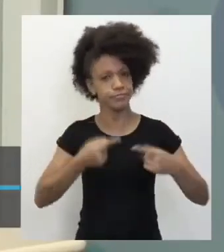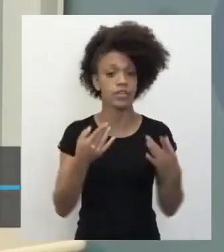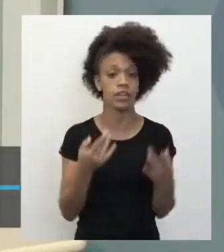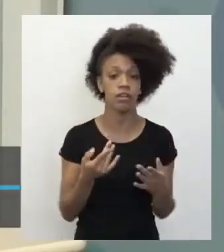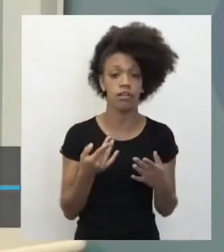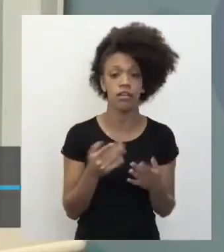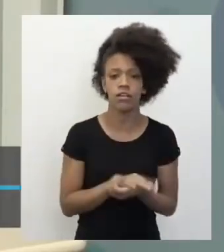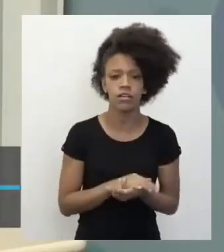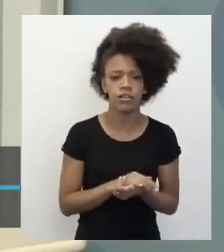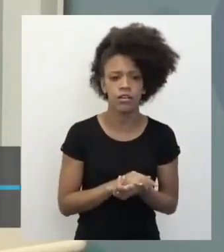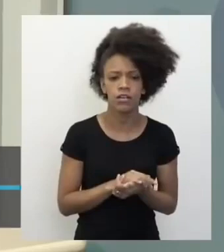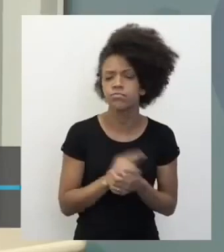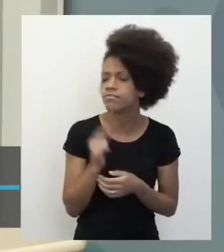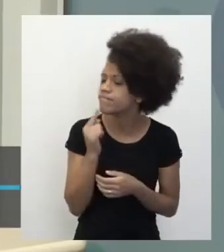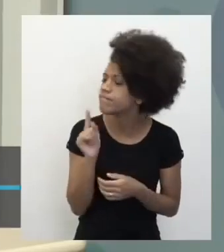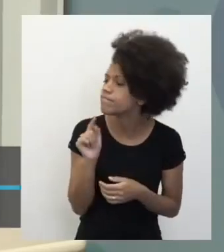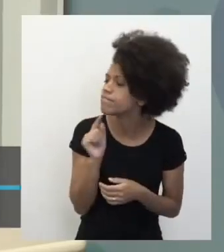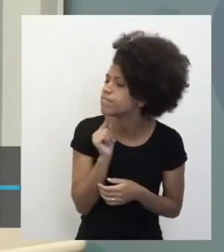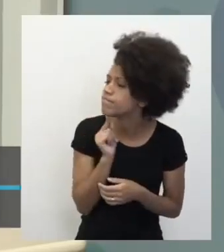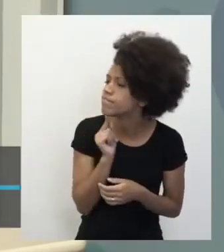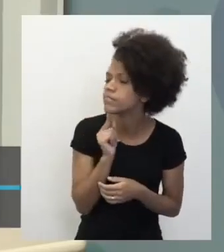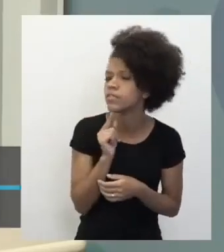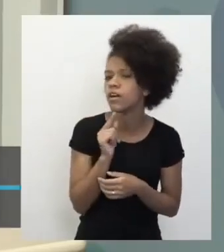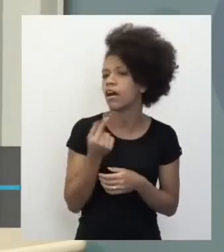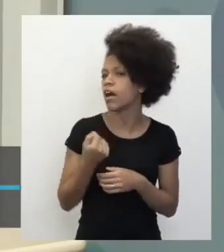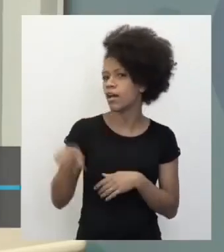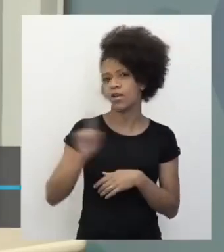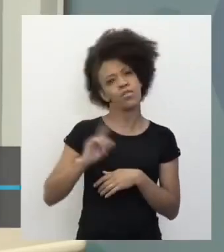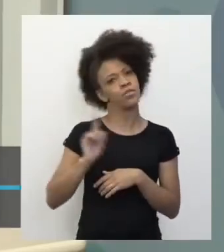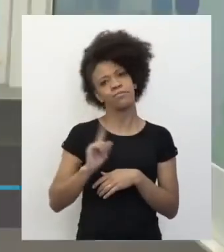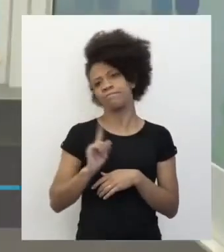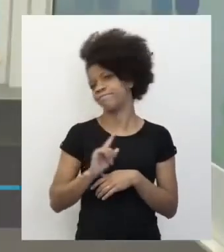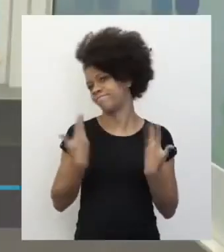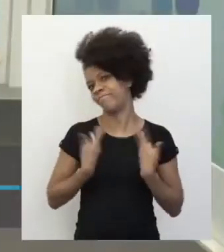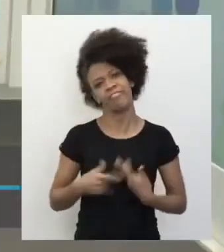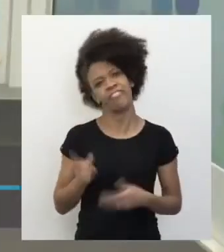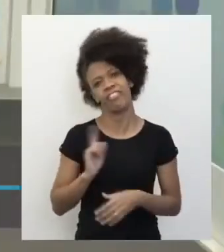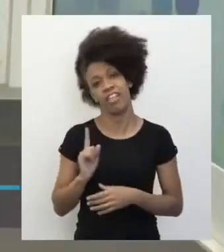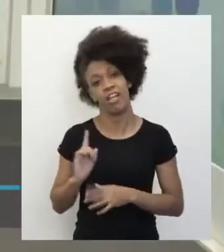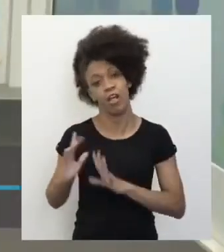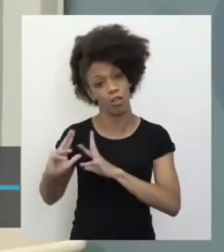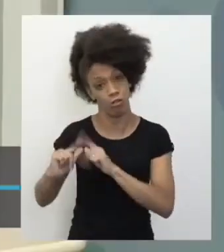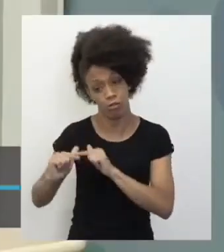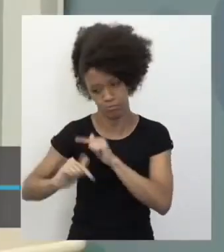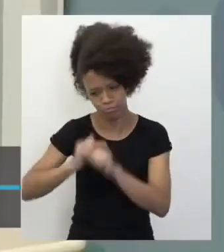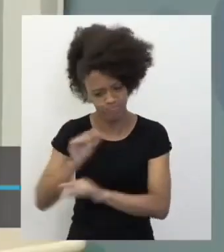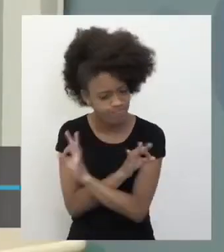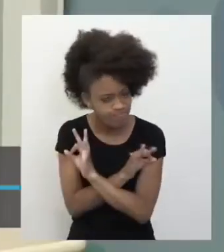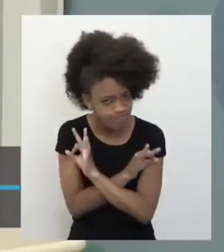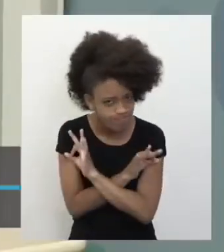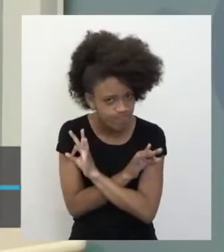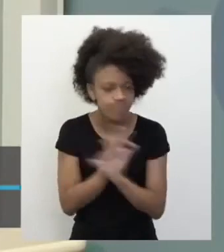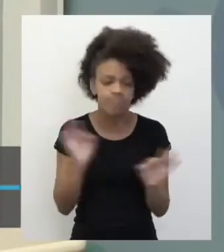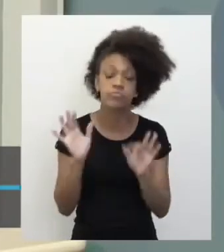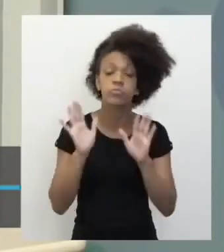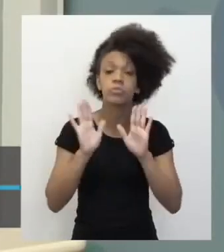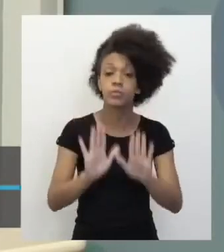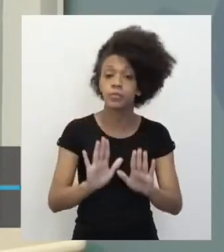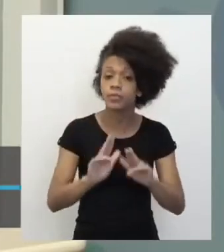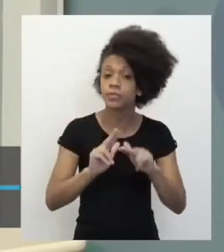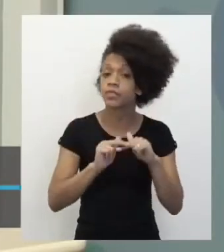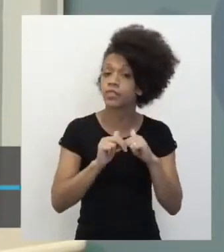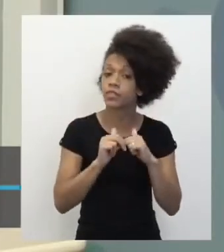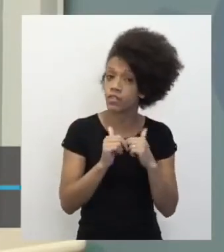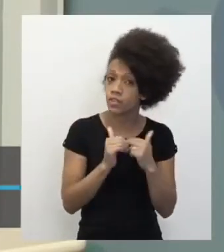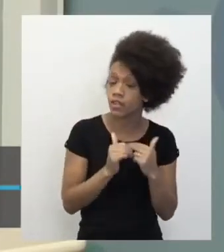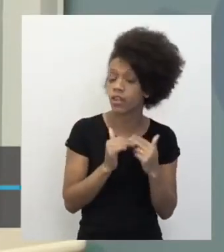até a aluna falou na outra pergunta, né, aqui não tem moleza não, aqui todo mundo trabalha. Tem que ser assim, perfeito, ótimo. Porém, alguém pensar que